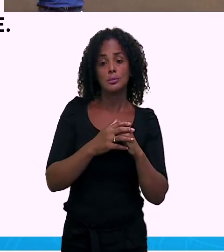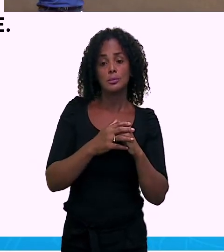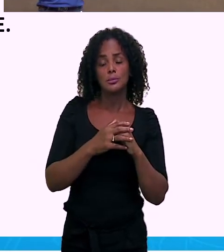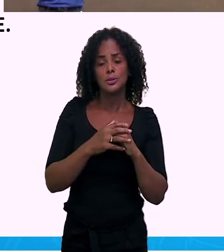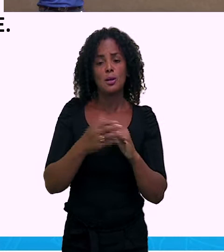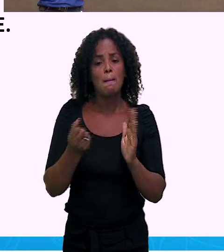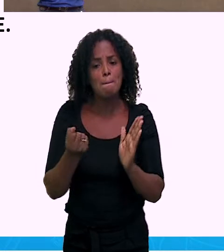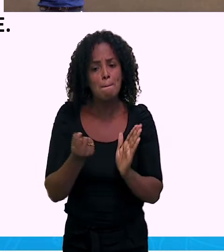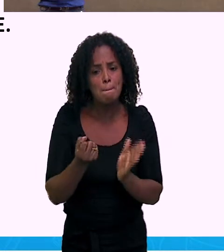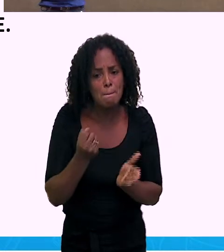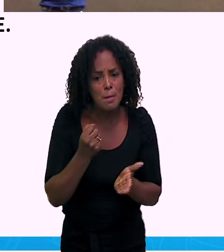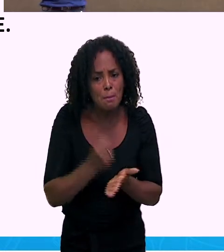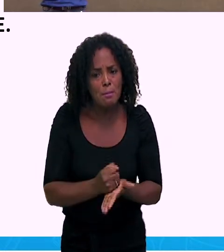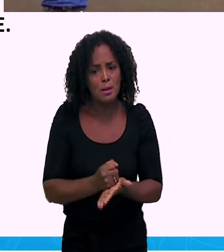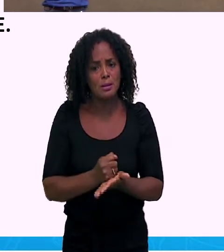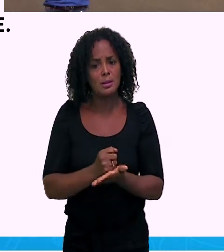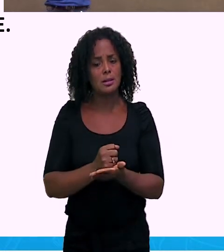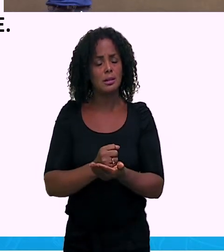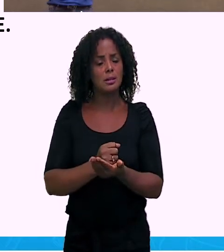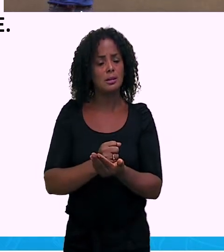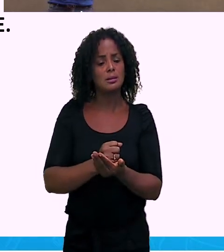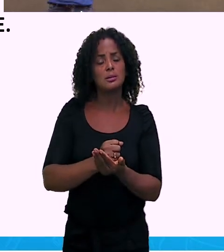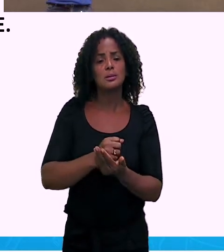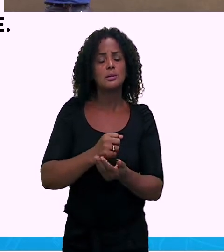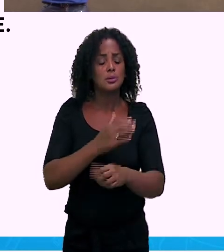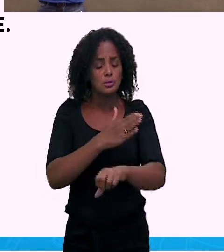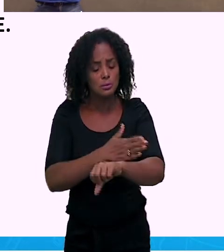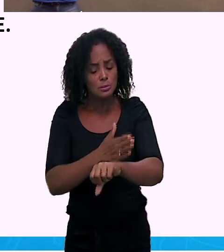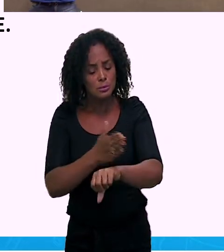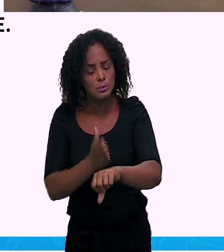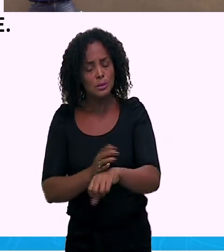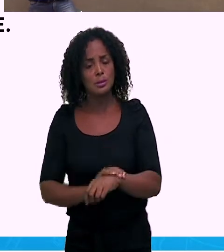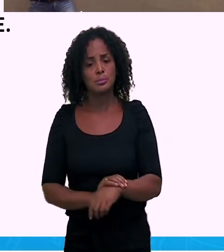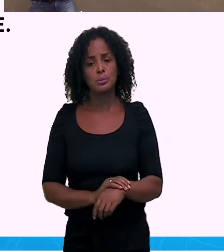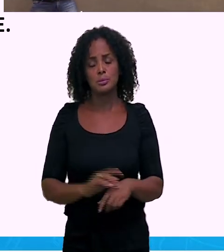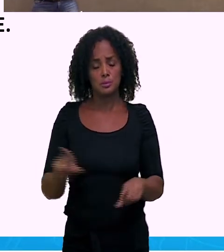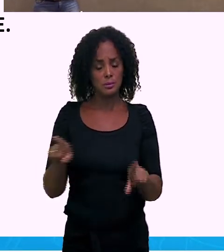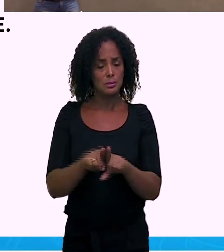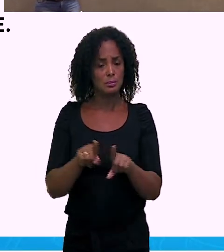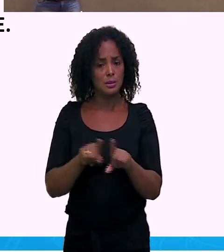são tempos históricos. Grandes obras também marcam muito